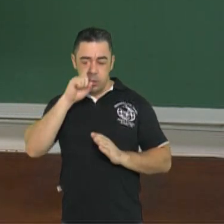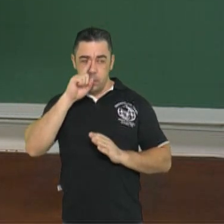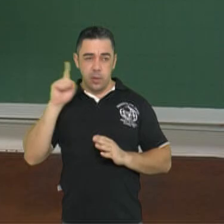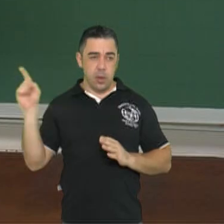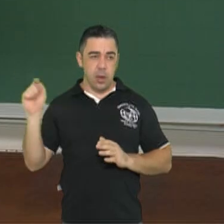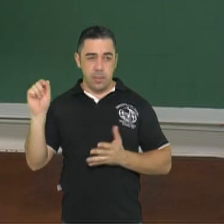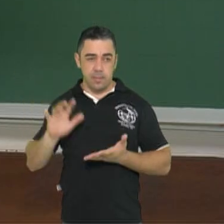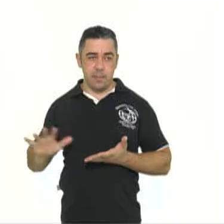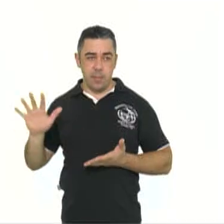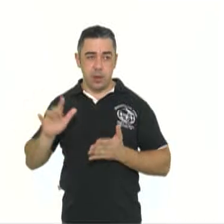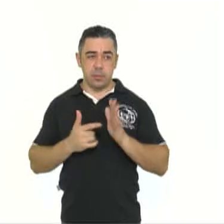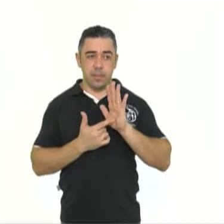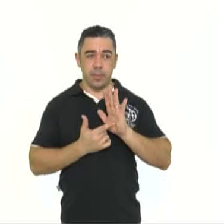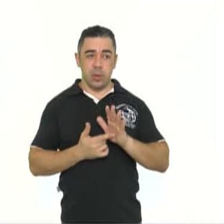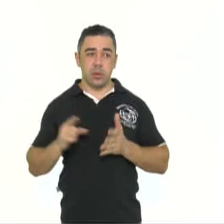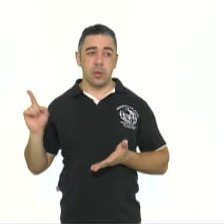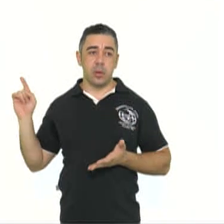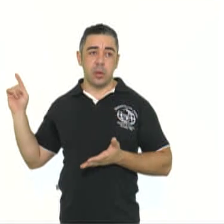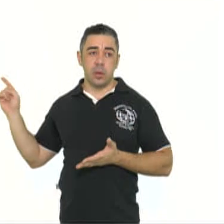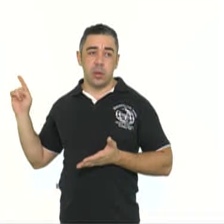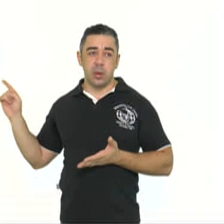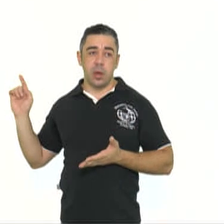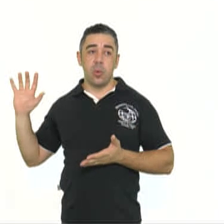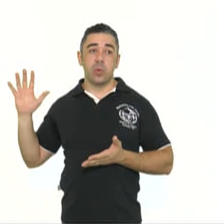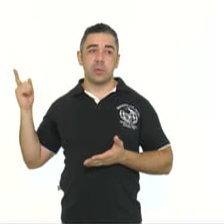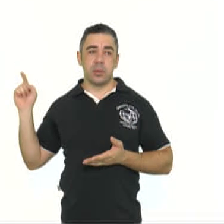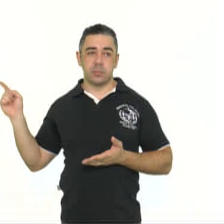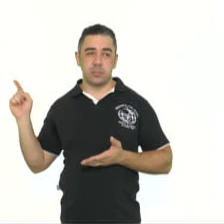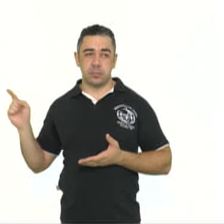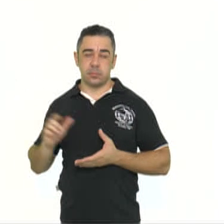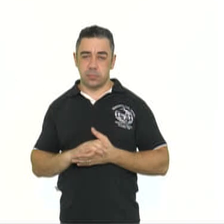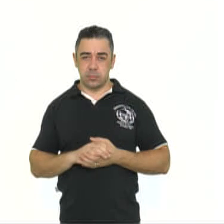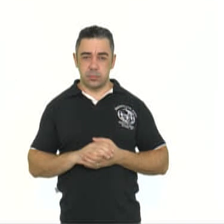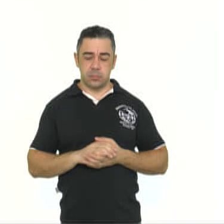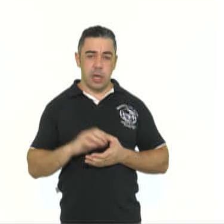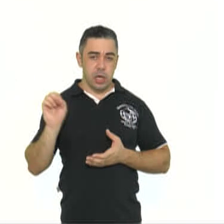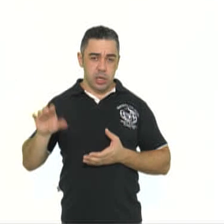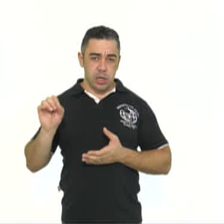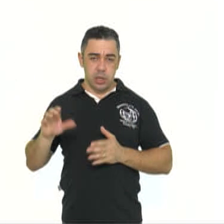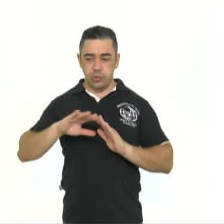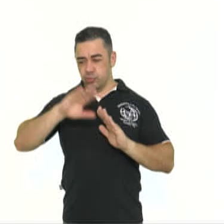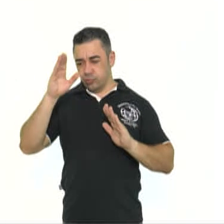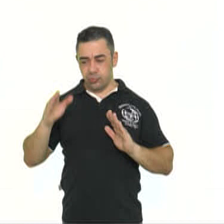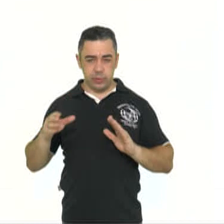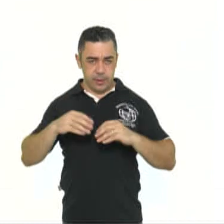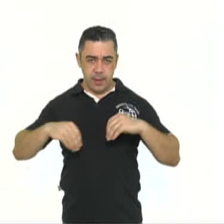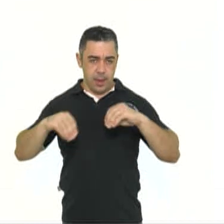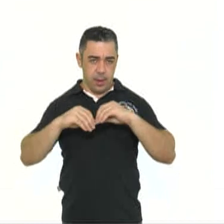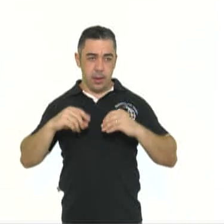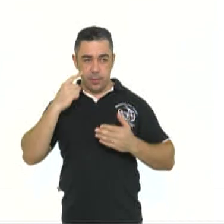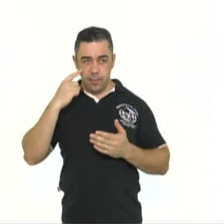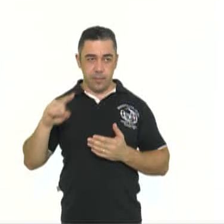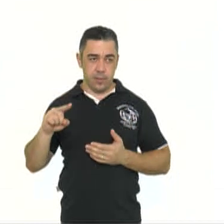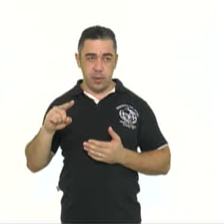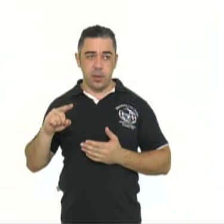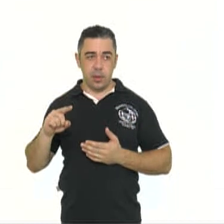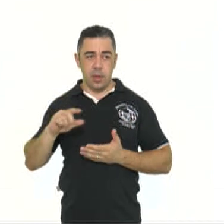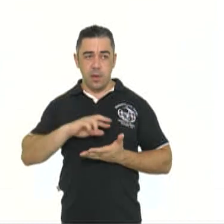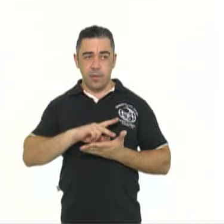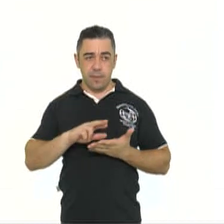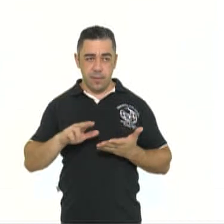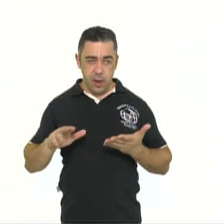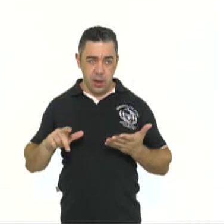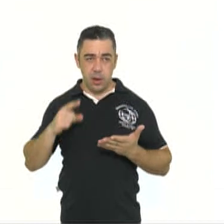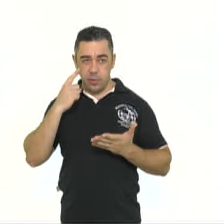está mostrando aqui para vocês o que o lixão faz. Ó. Tem aqui o lixo jogado direto na natureza, a gente tem aqui vários animais